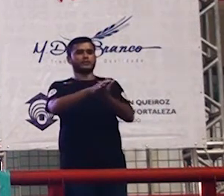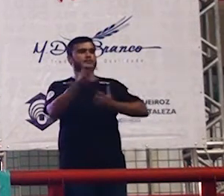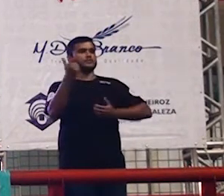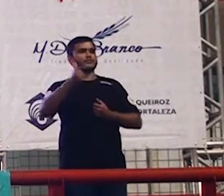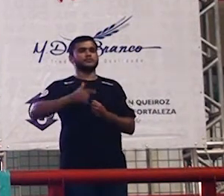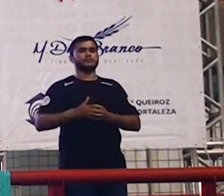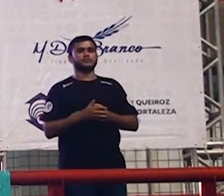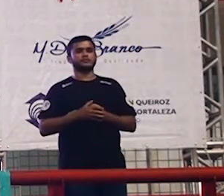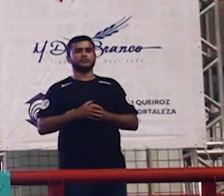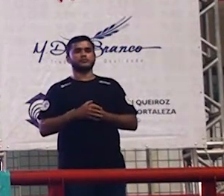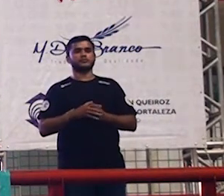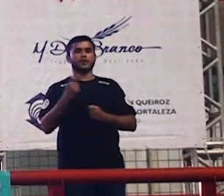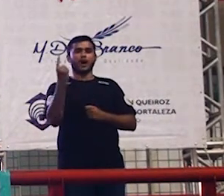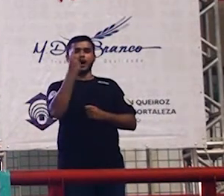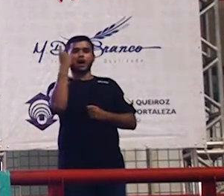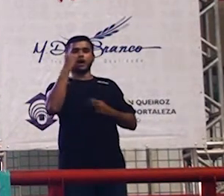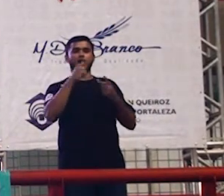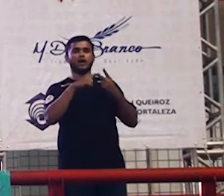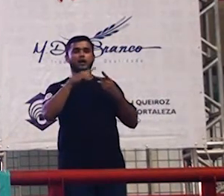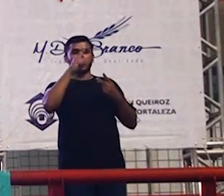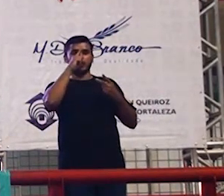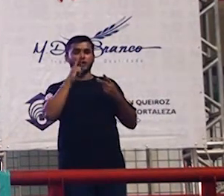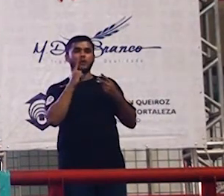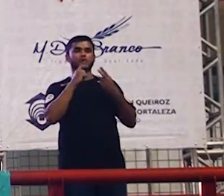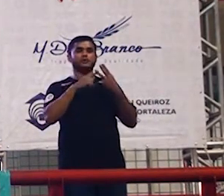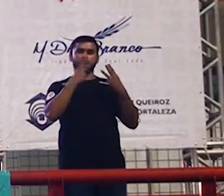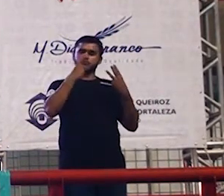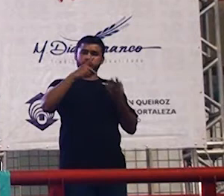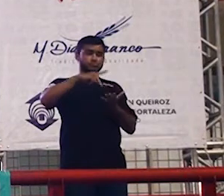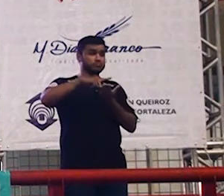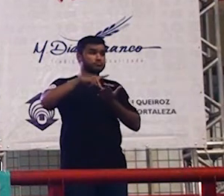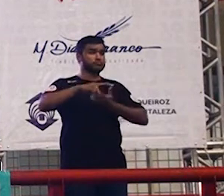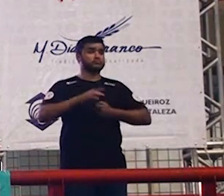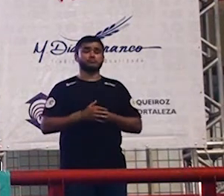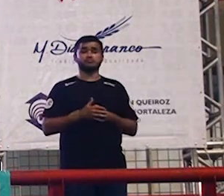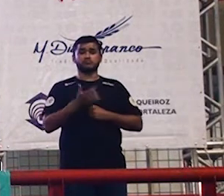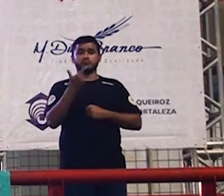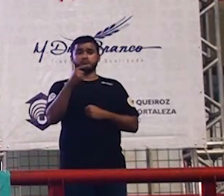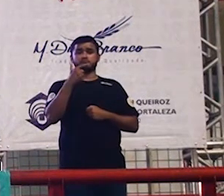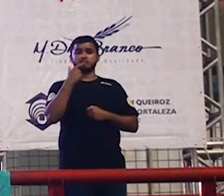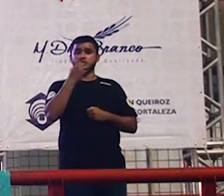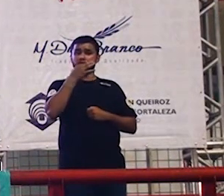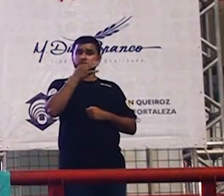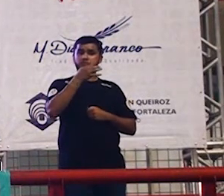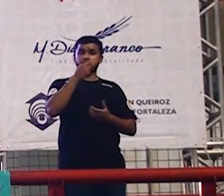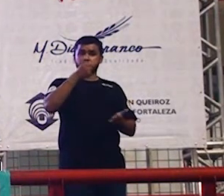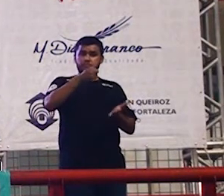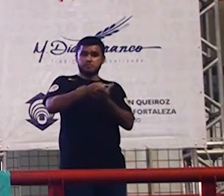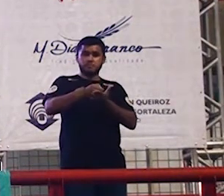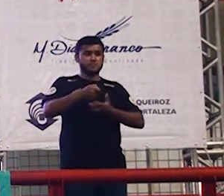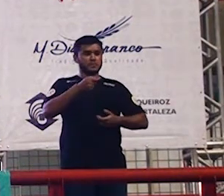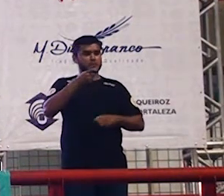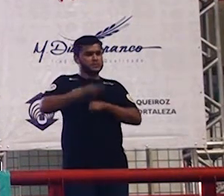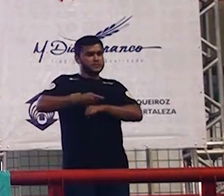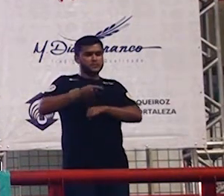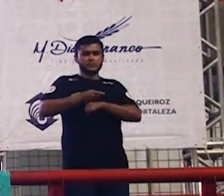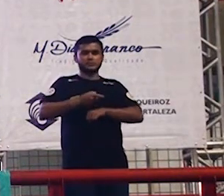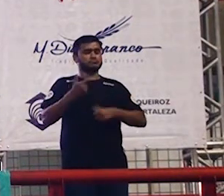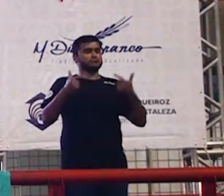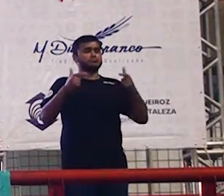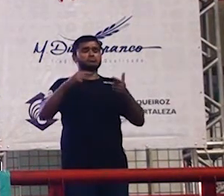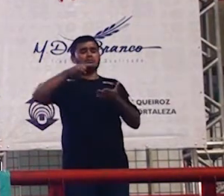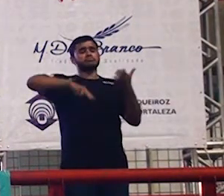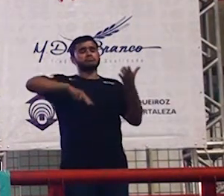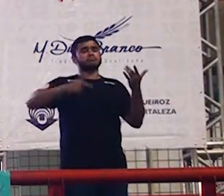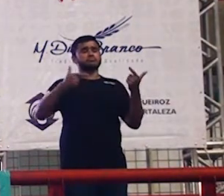Sou alto, loiro e sincero. Não há ignorância. Lê para quê? Tem tudo na Wikipédia.